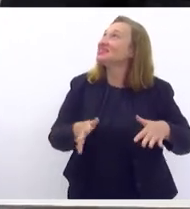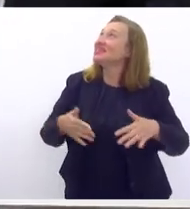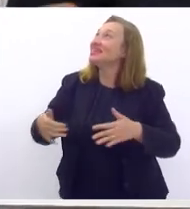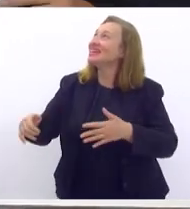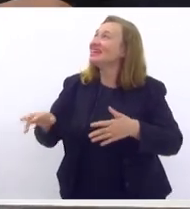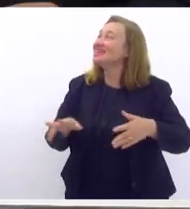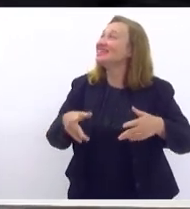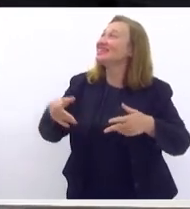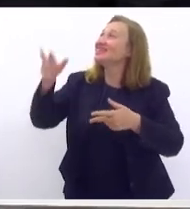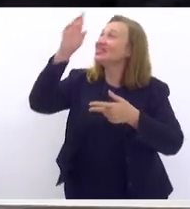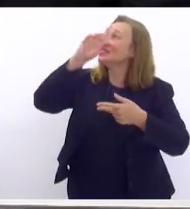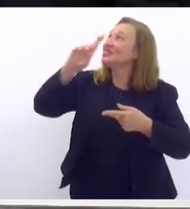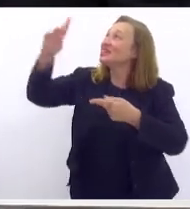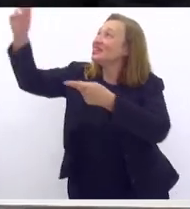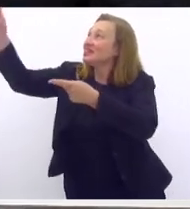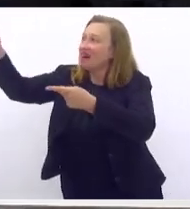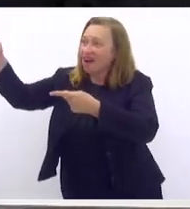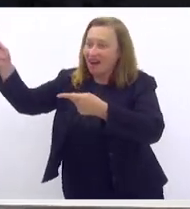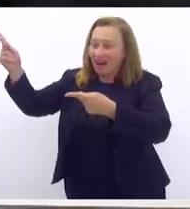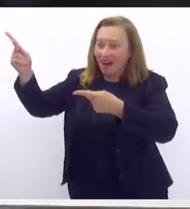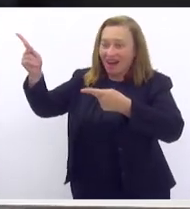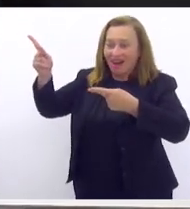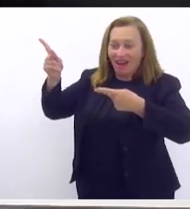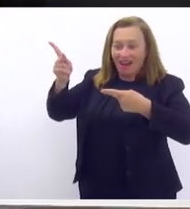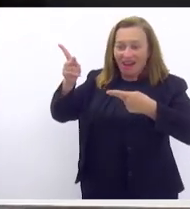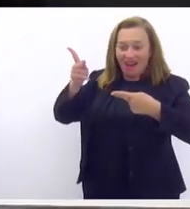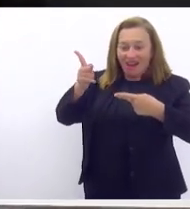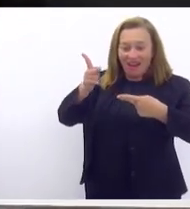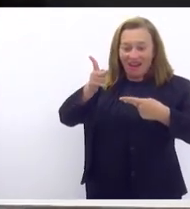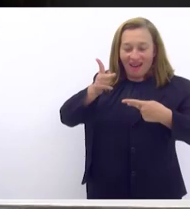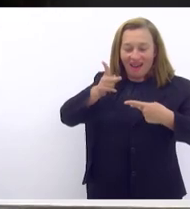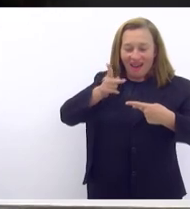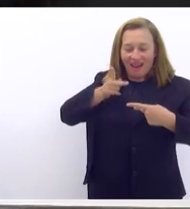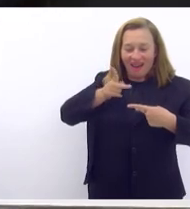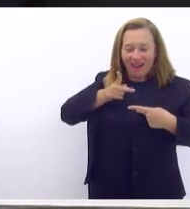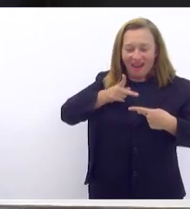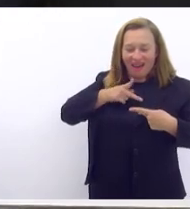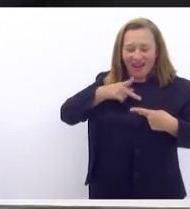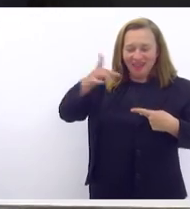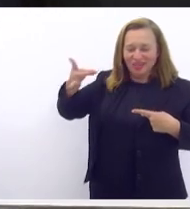Enche-me, Senhor, com teu Espírito,